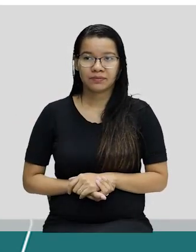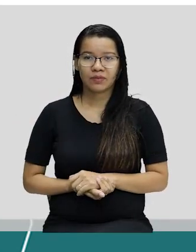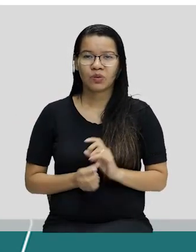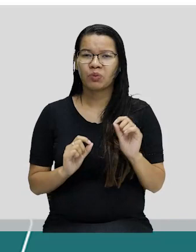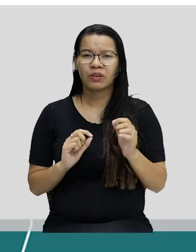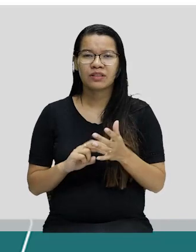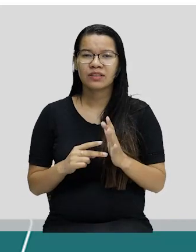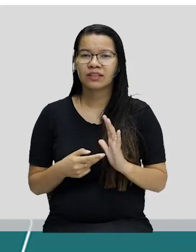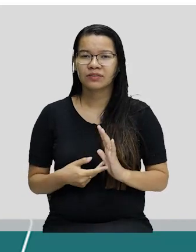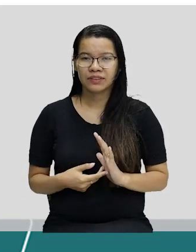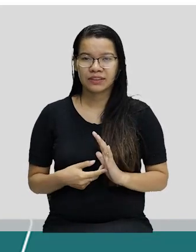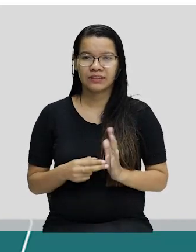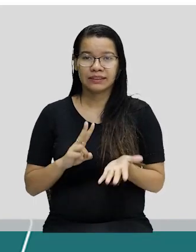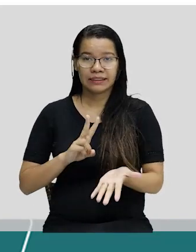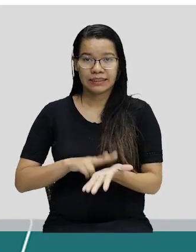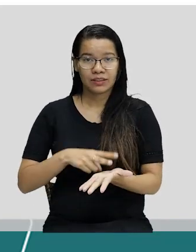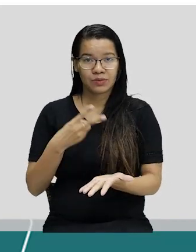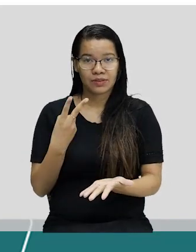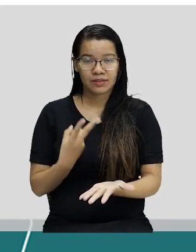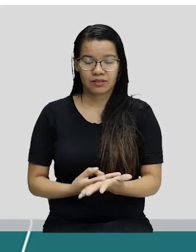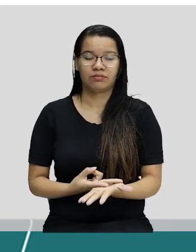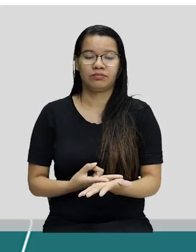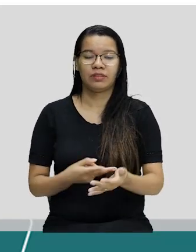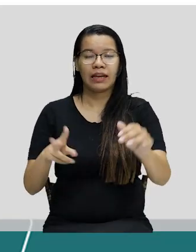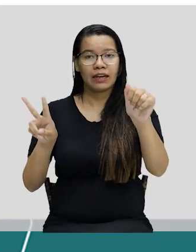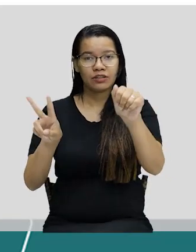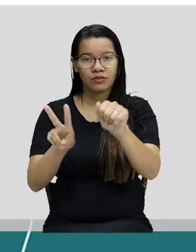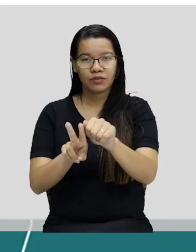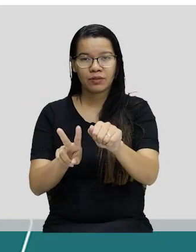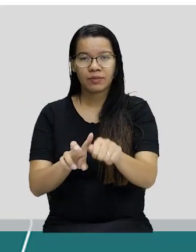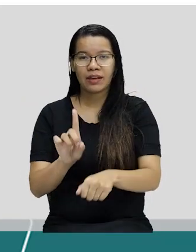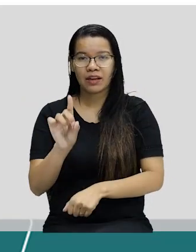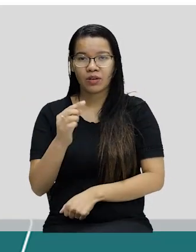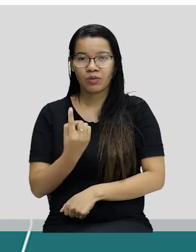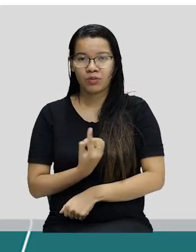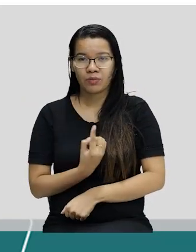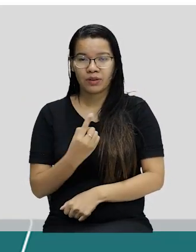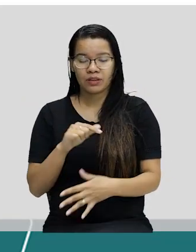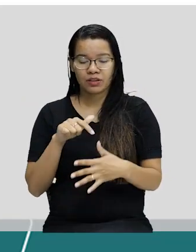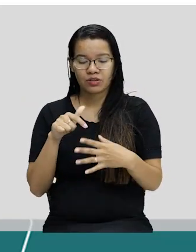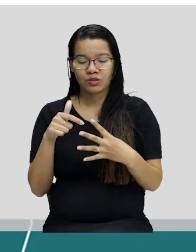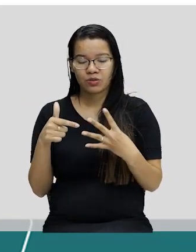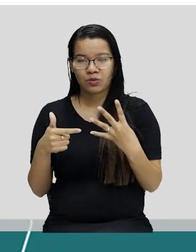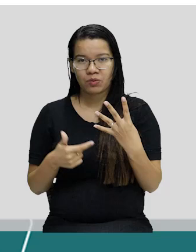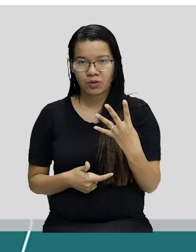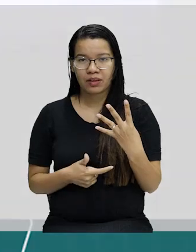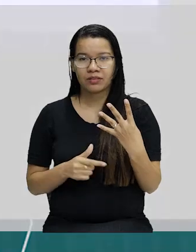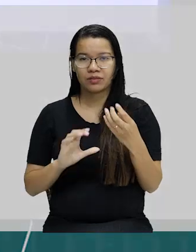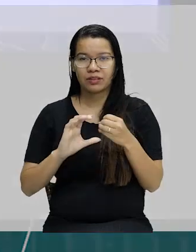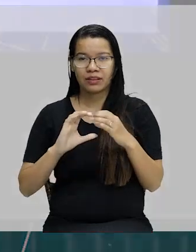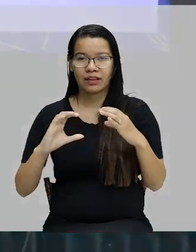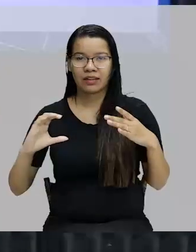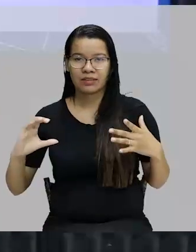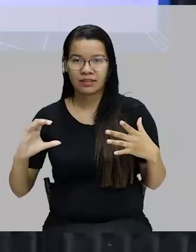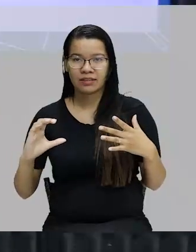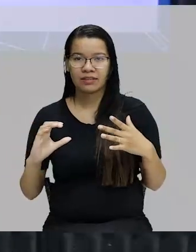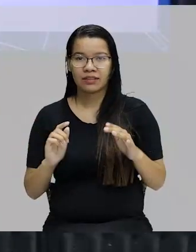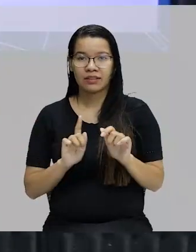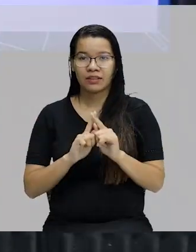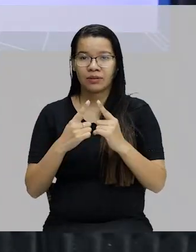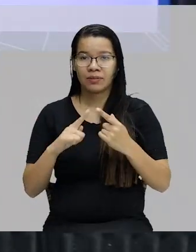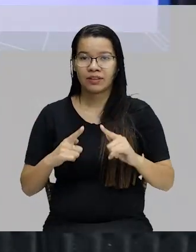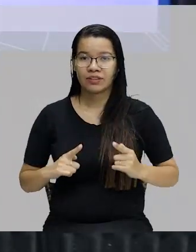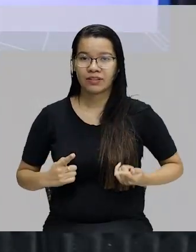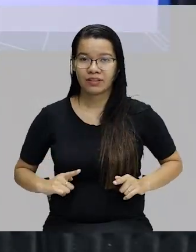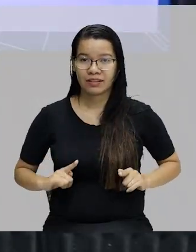que significa isso? Advérbios é uma das 4 classes gramaticais essenciais. Em língua inglesa,